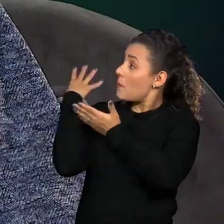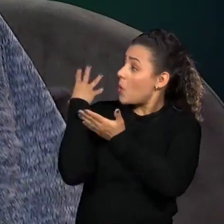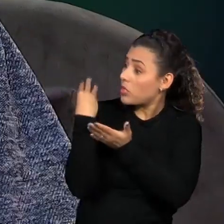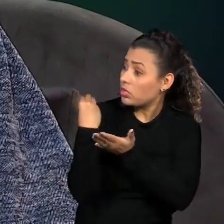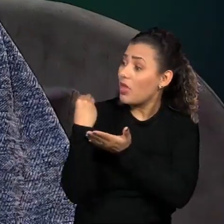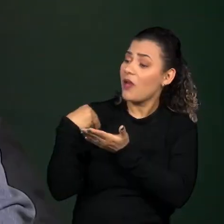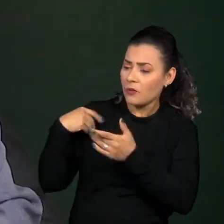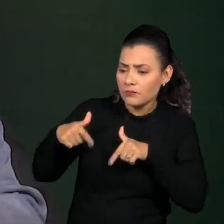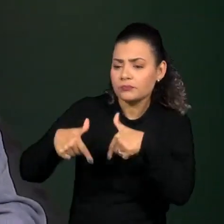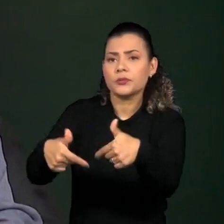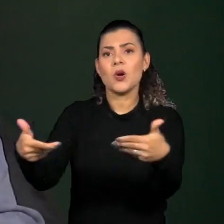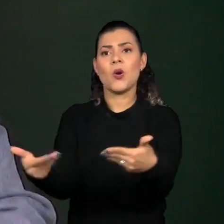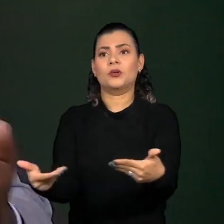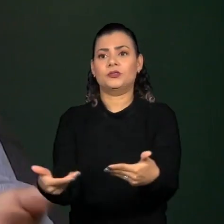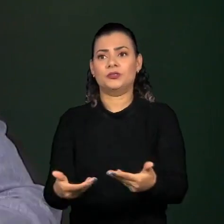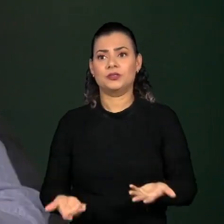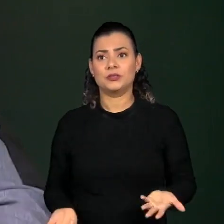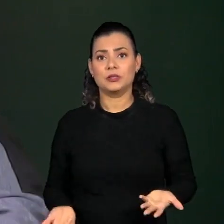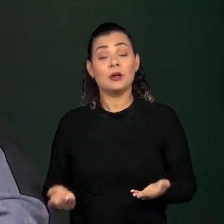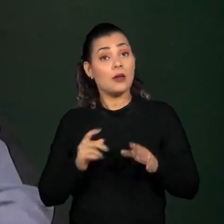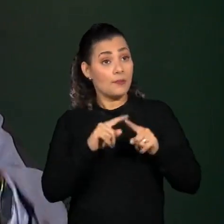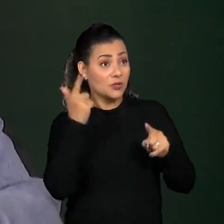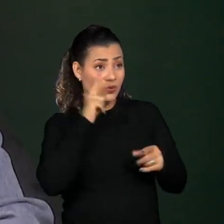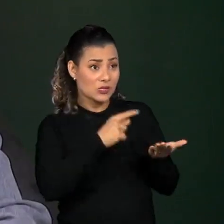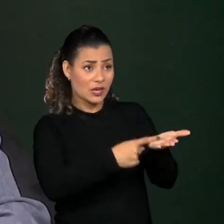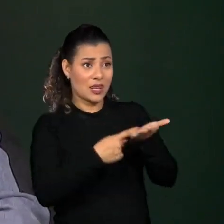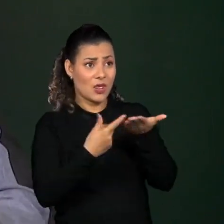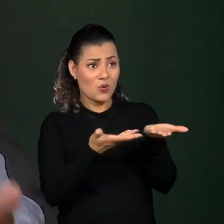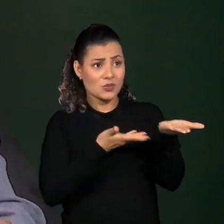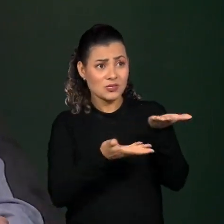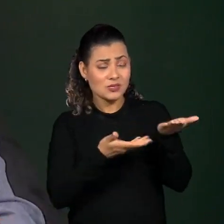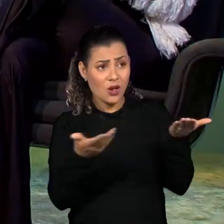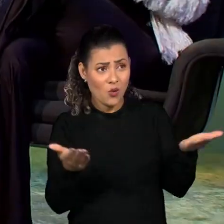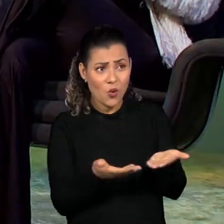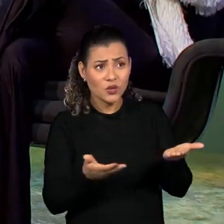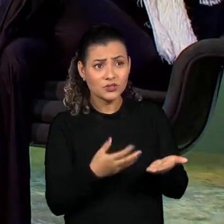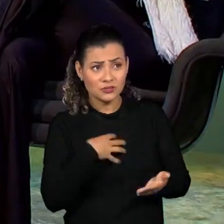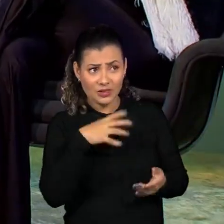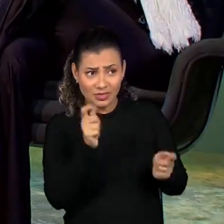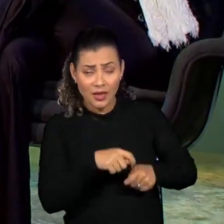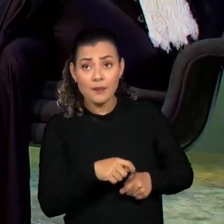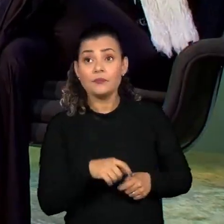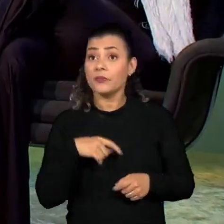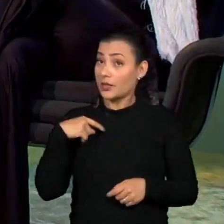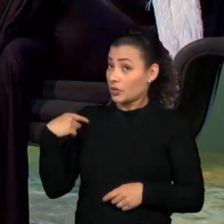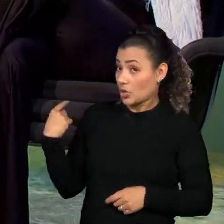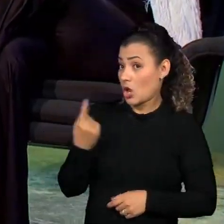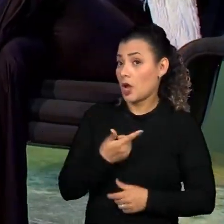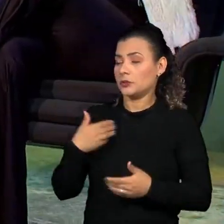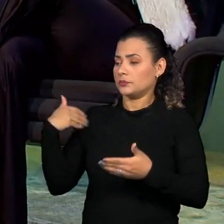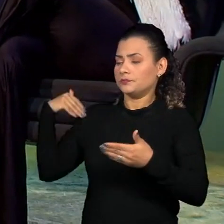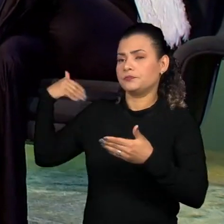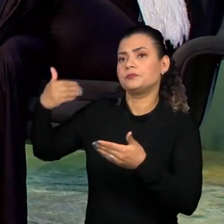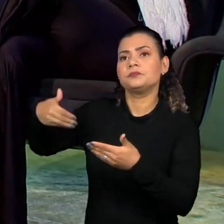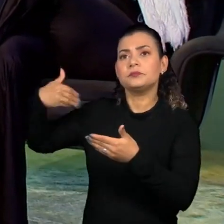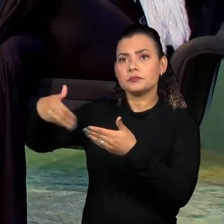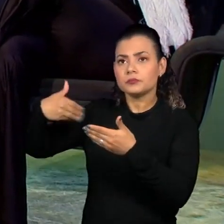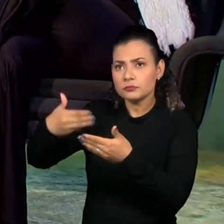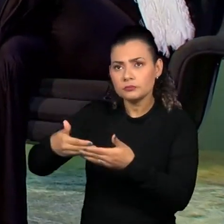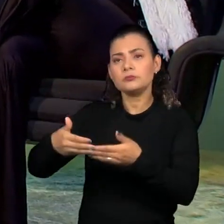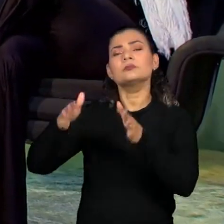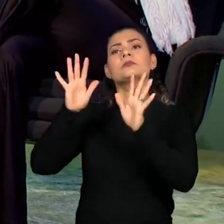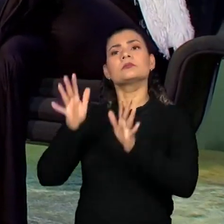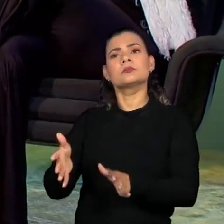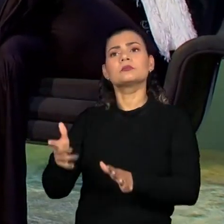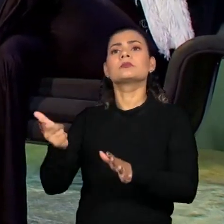senão eu não faria. Mas a gente consegue negociar nos dias de hoje dessa maneira? Nós viemos assim, né? A partir